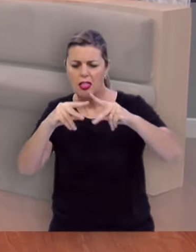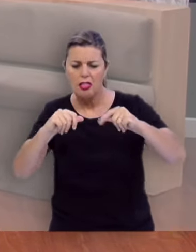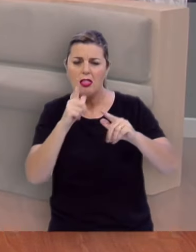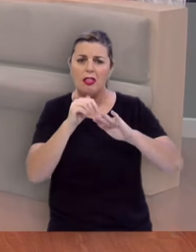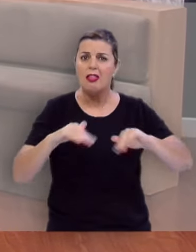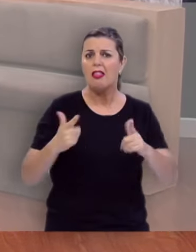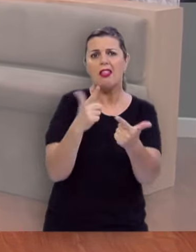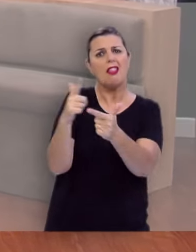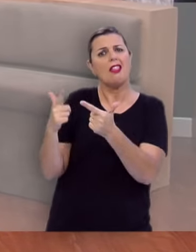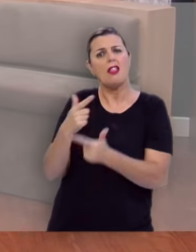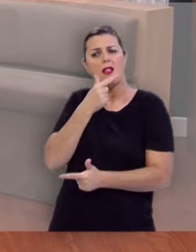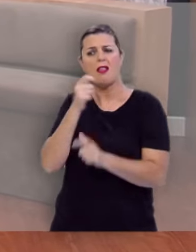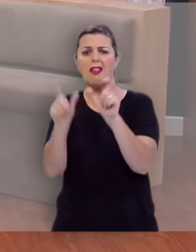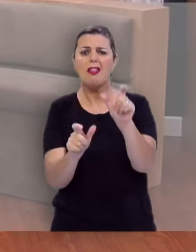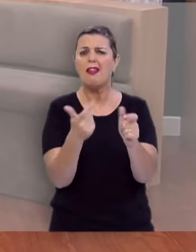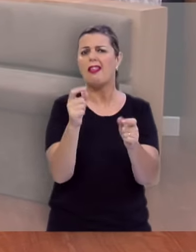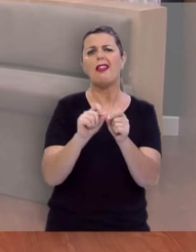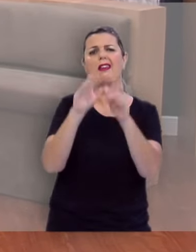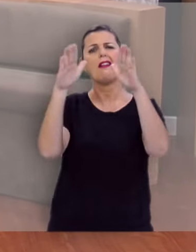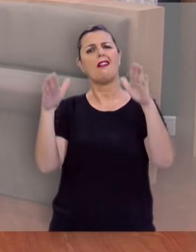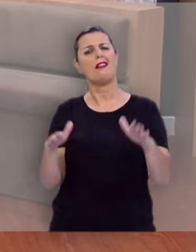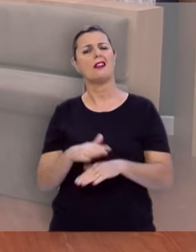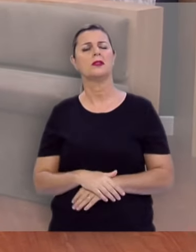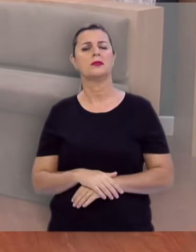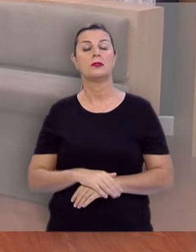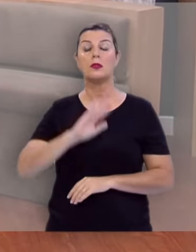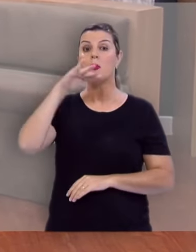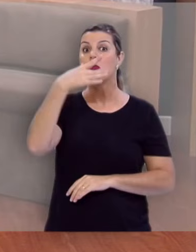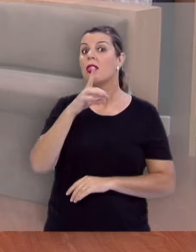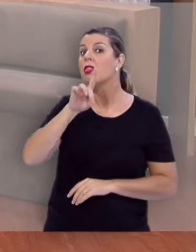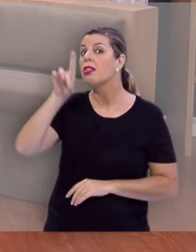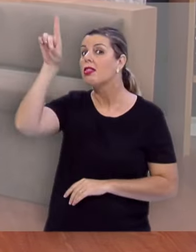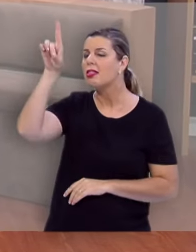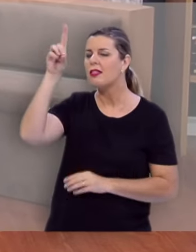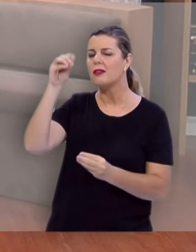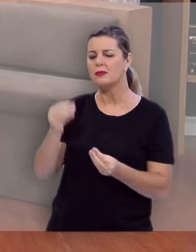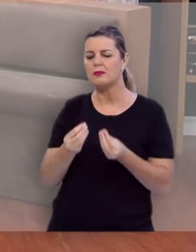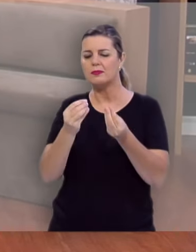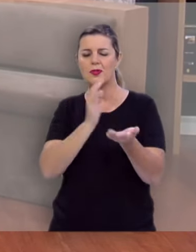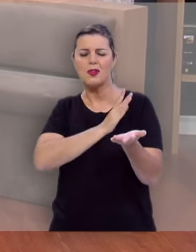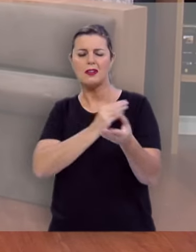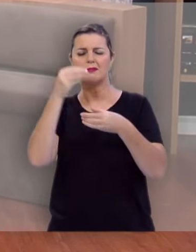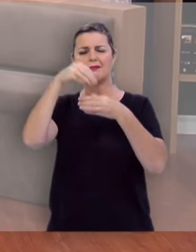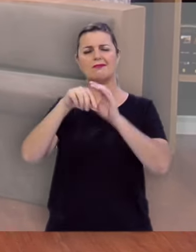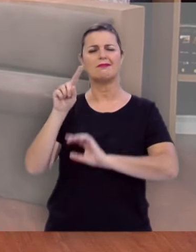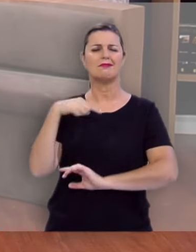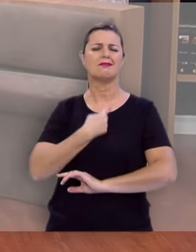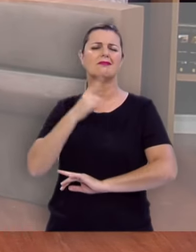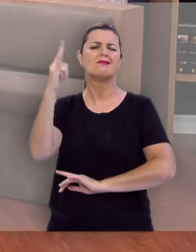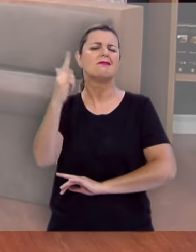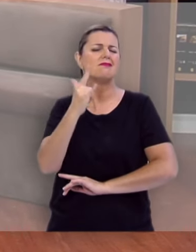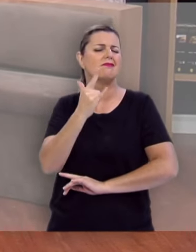nem mar. O homem ainda não tinha sido criado. Quando Deus colocou o seu coração em nós